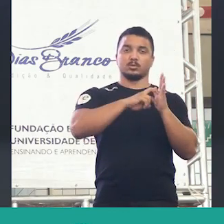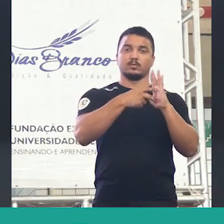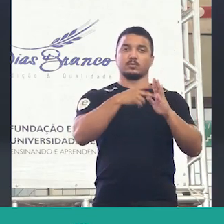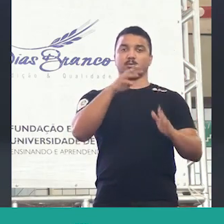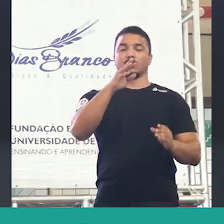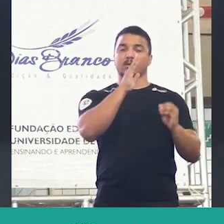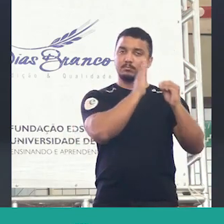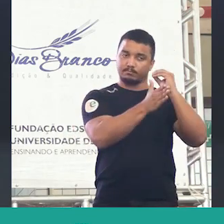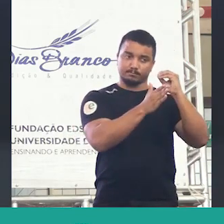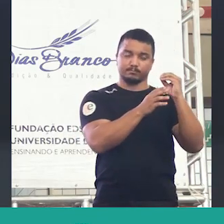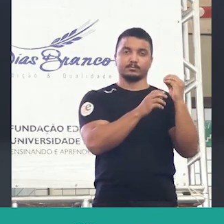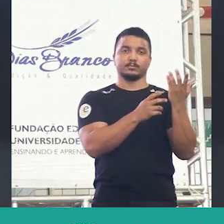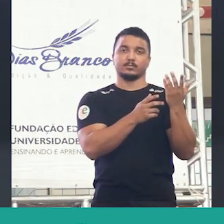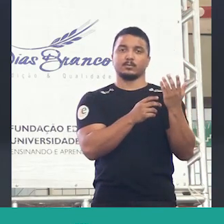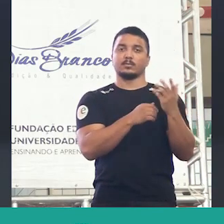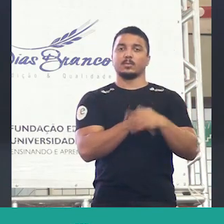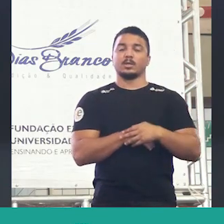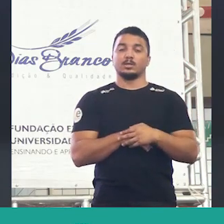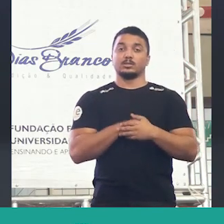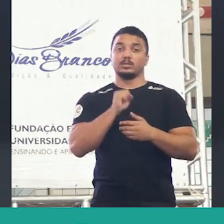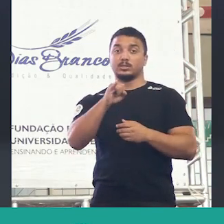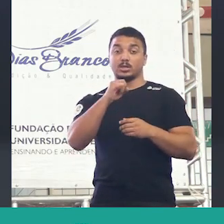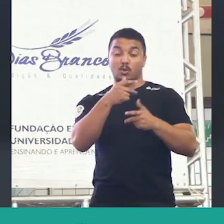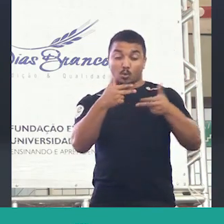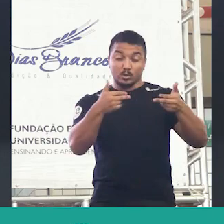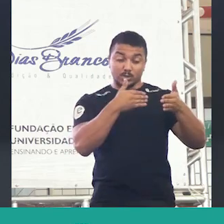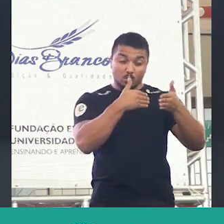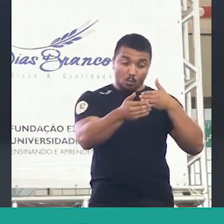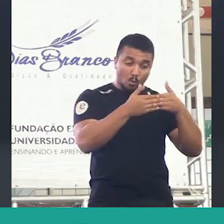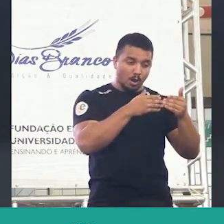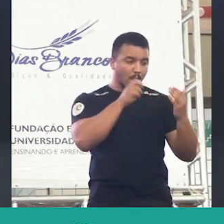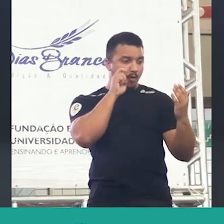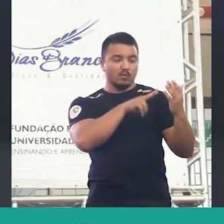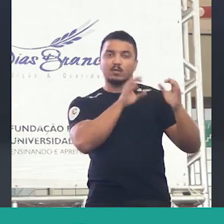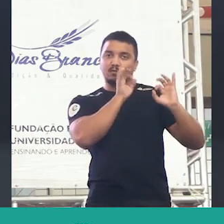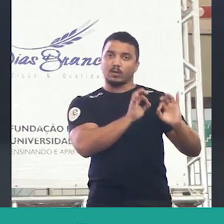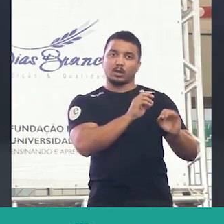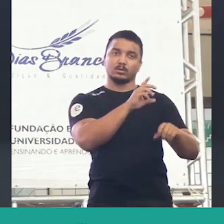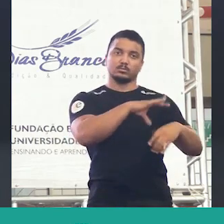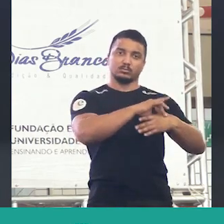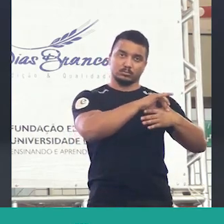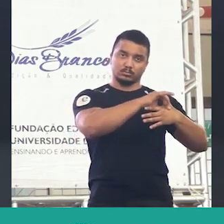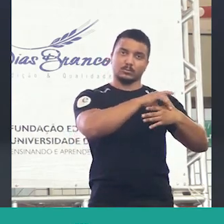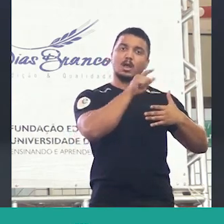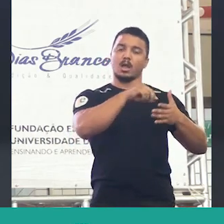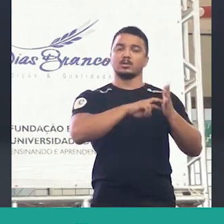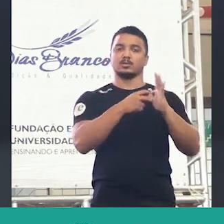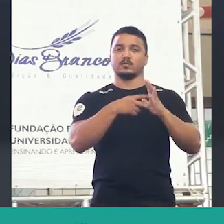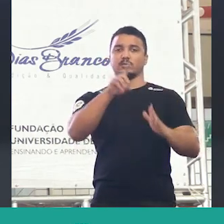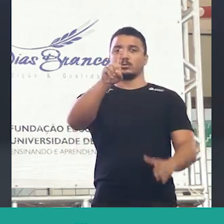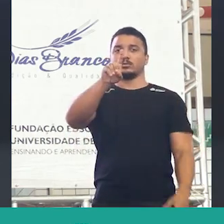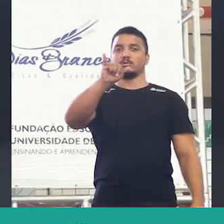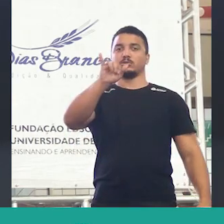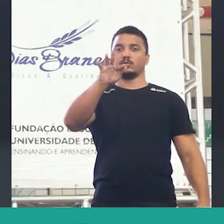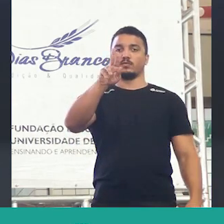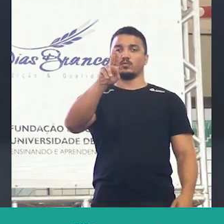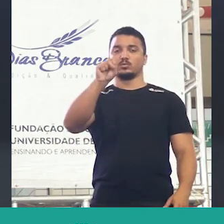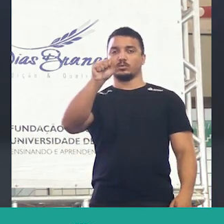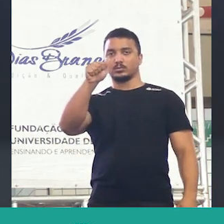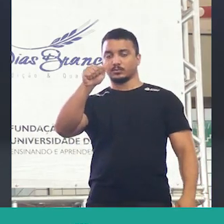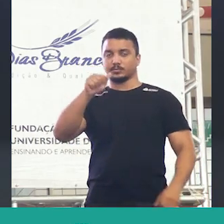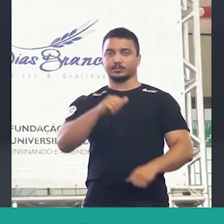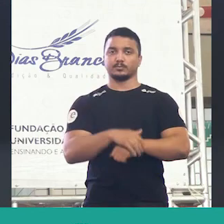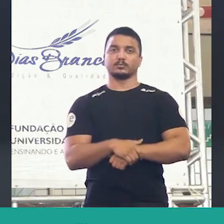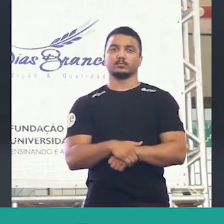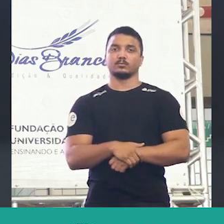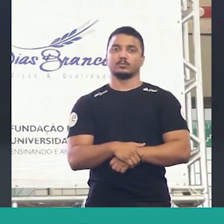transparente. Olhou para alguma coisa e viu essa coisa, difusa. Morreu.